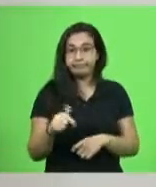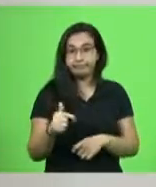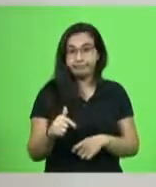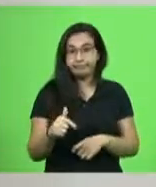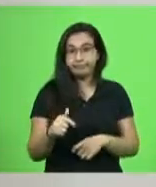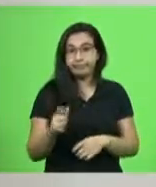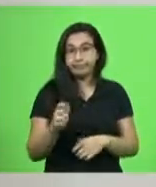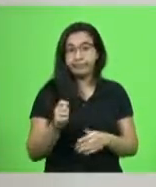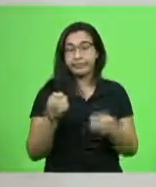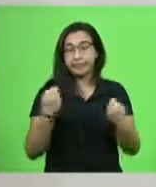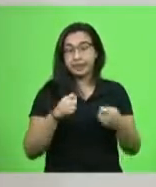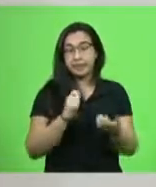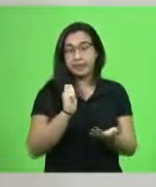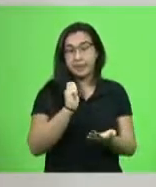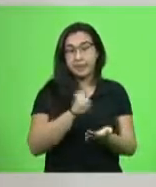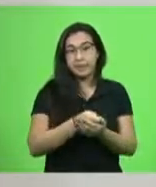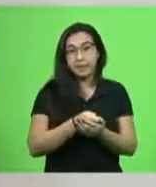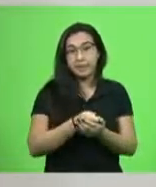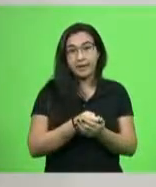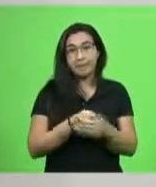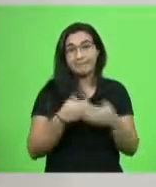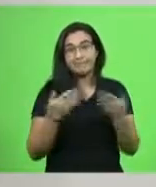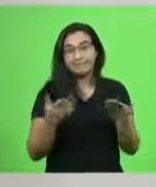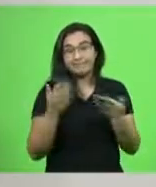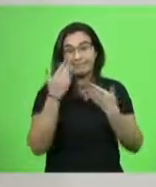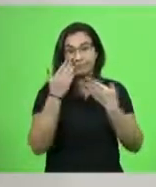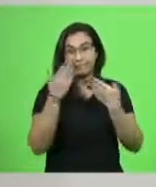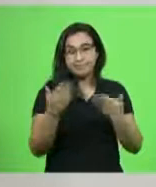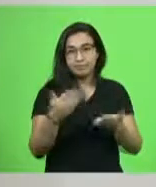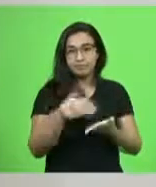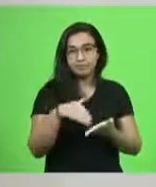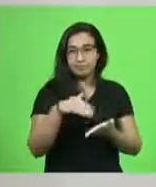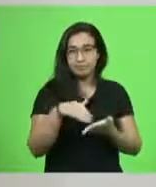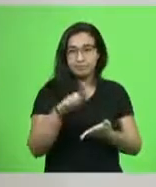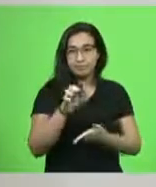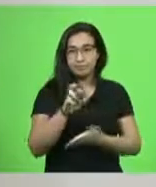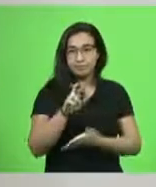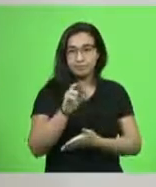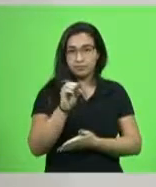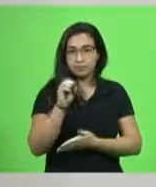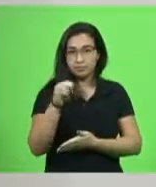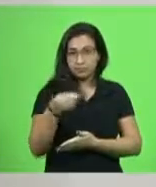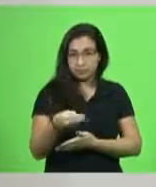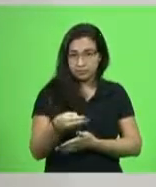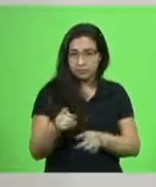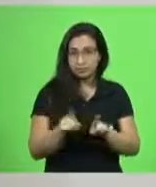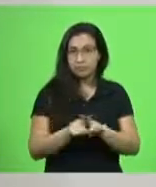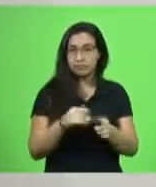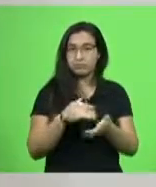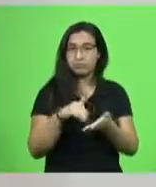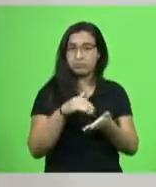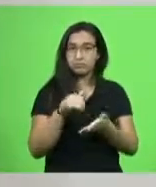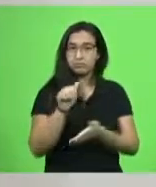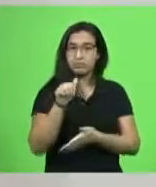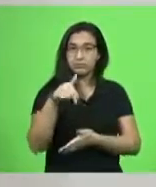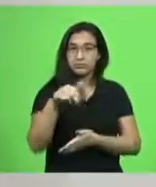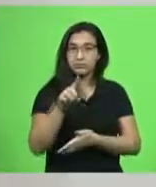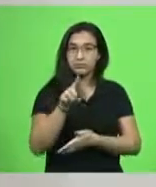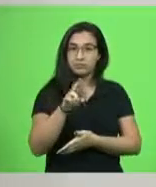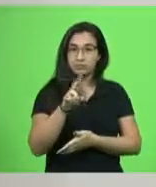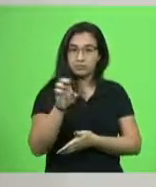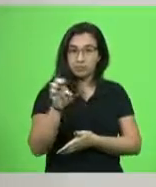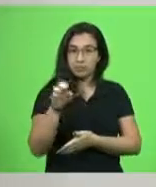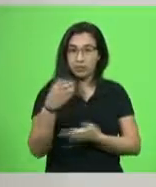essa conta. Então, quero agradecer a presença do secretário Heron, do secretário André Mota, que estão ainda em